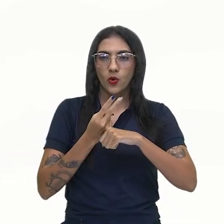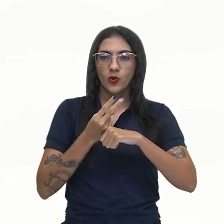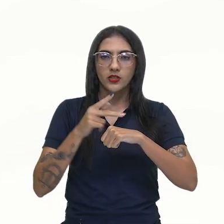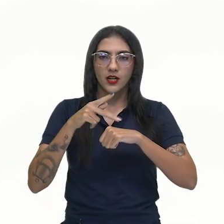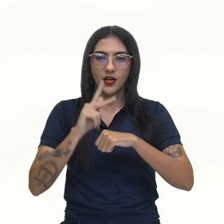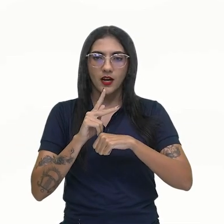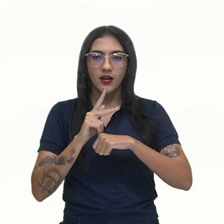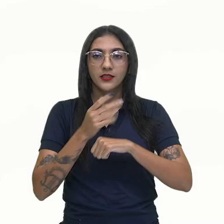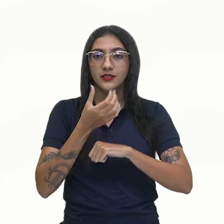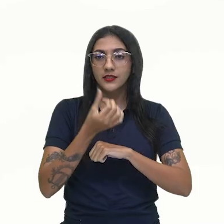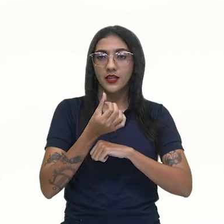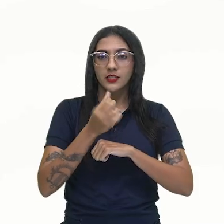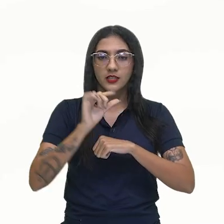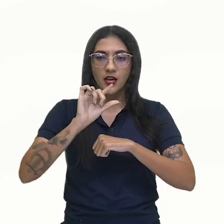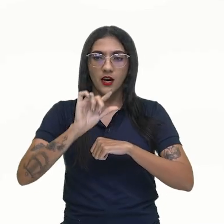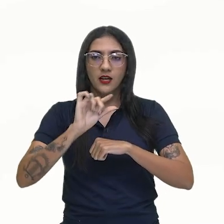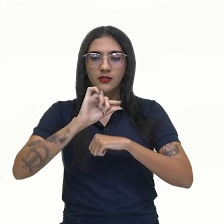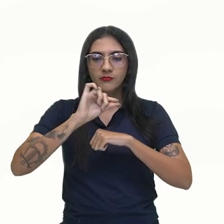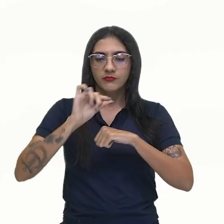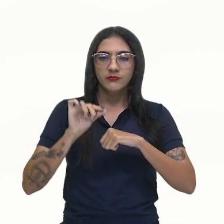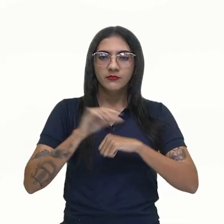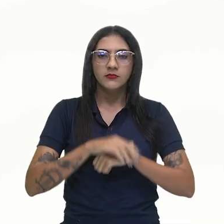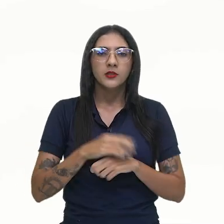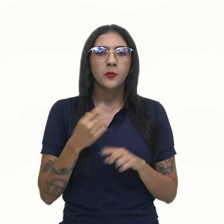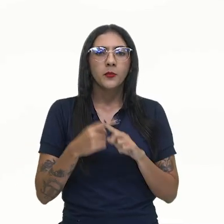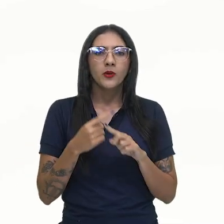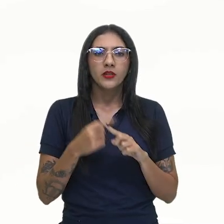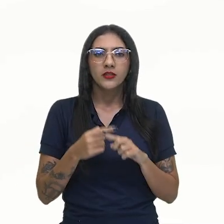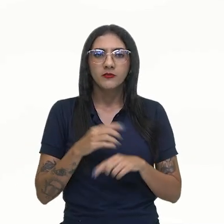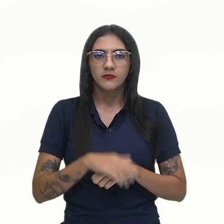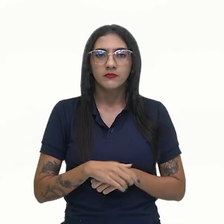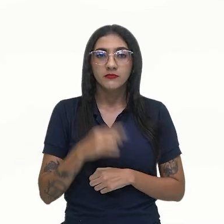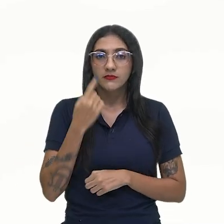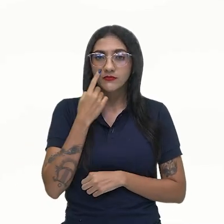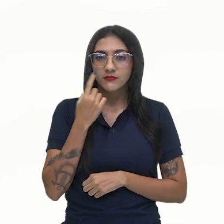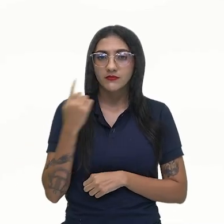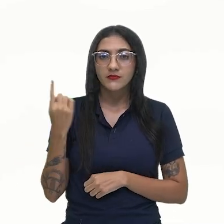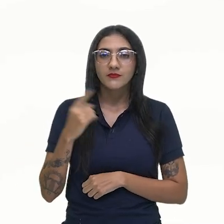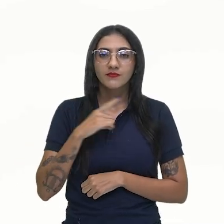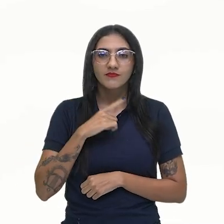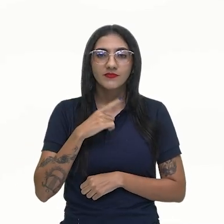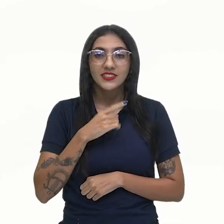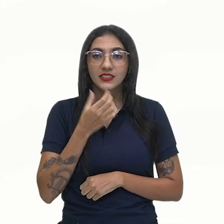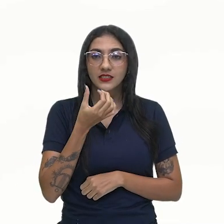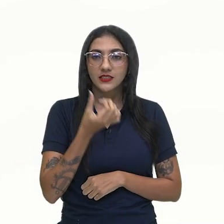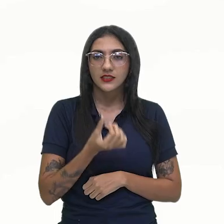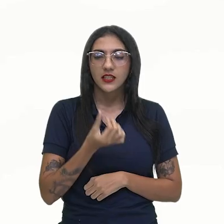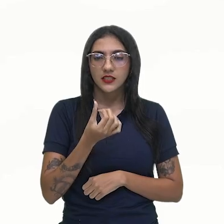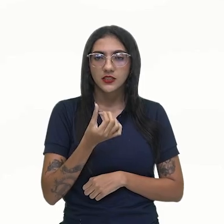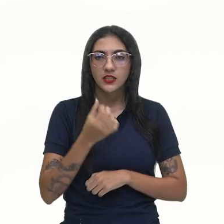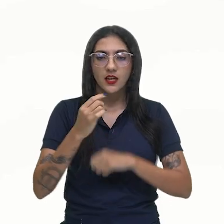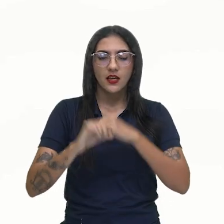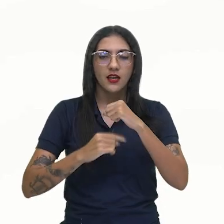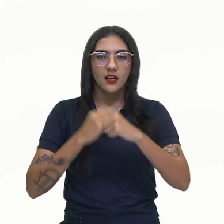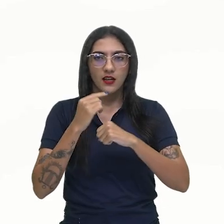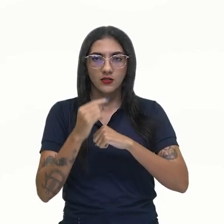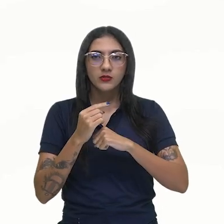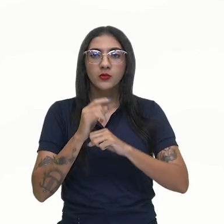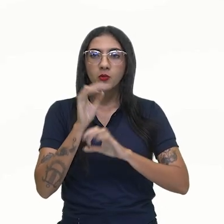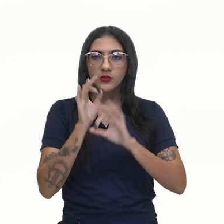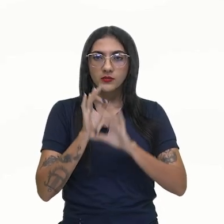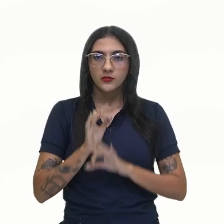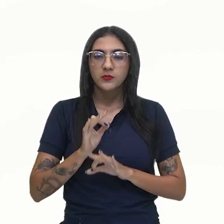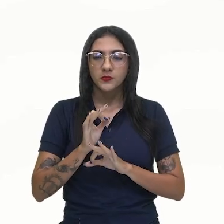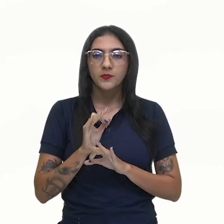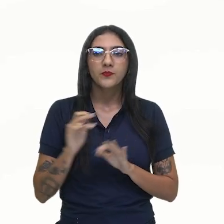6 elétrons na camada L. Por que que tem 6? Porque estão aqui, ó, os 6 elétrons. Isso que é distribuição eletrônica